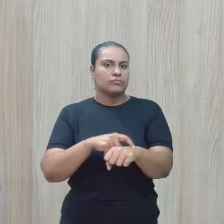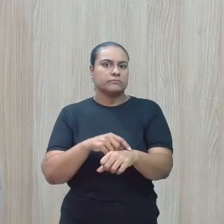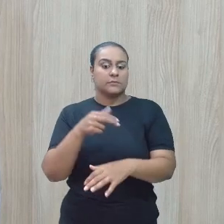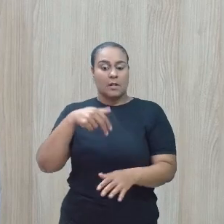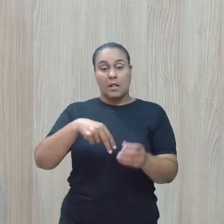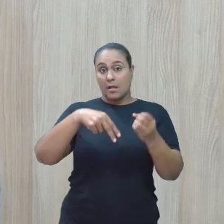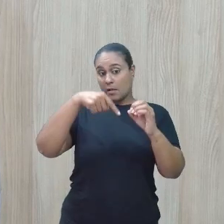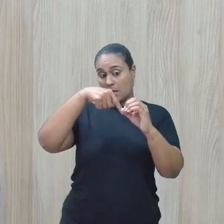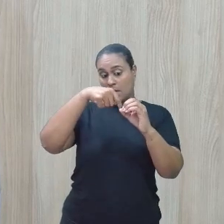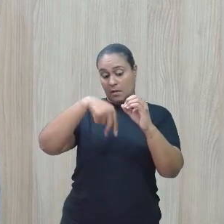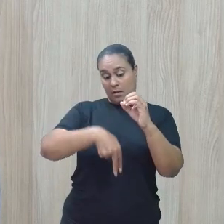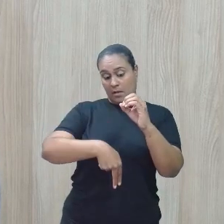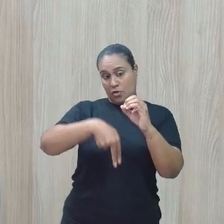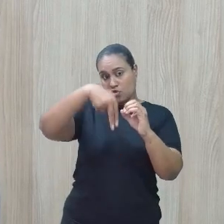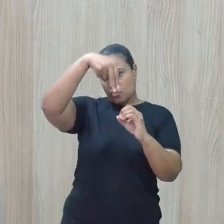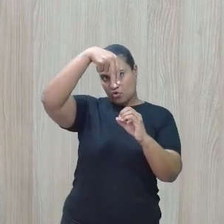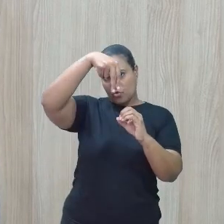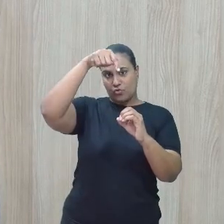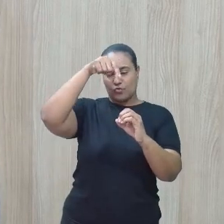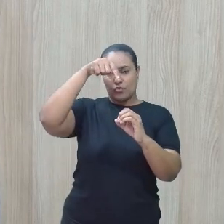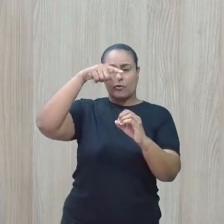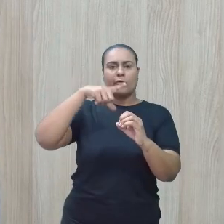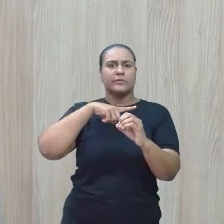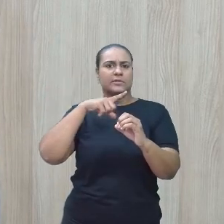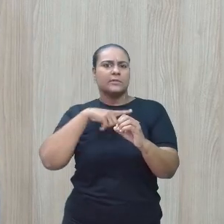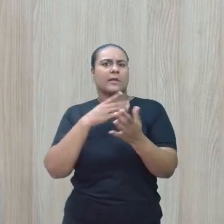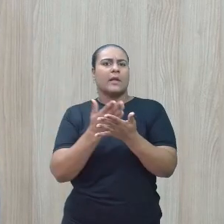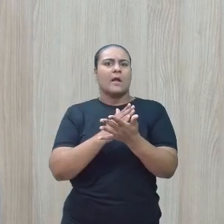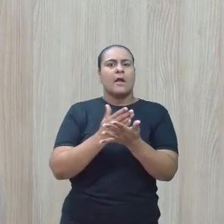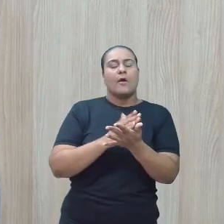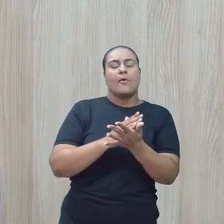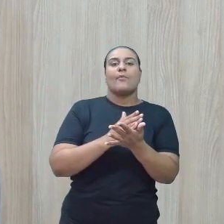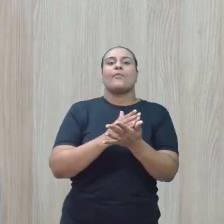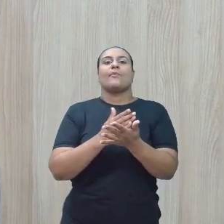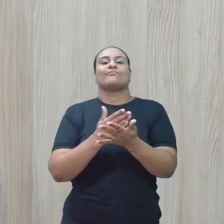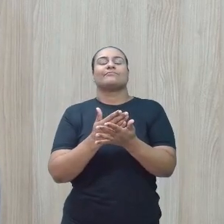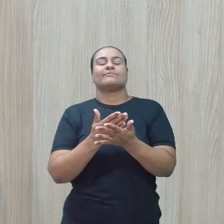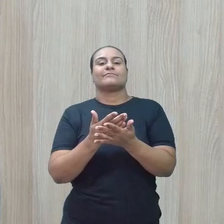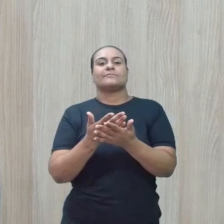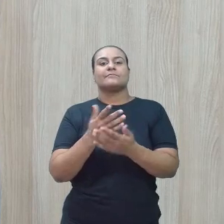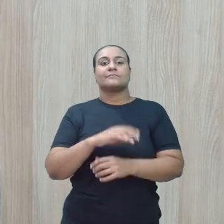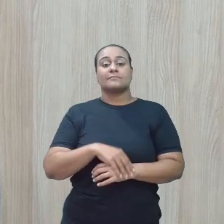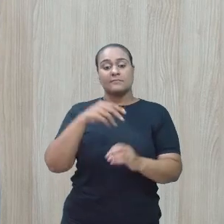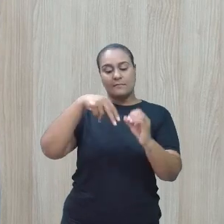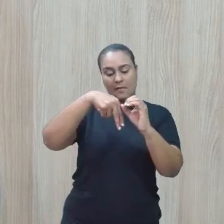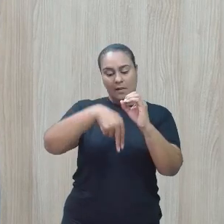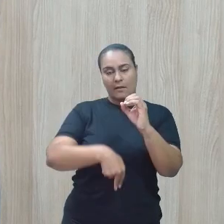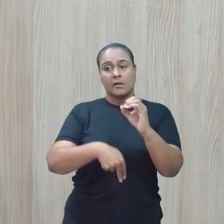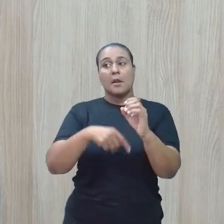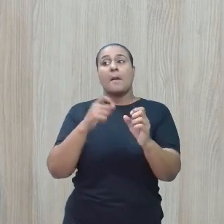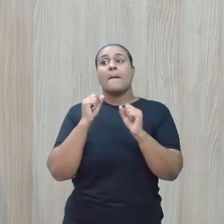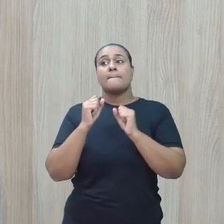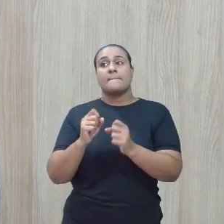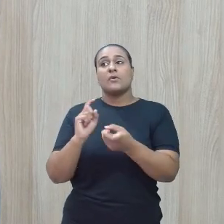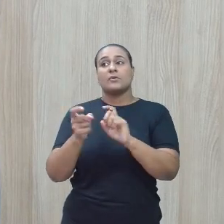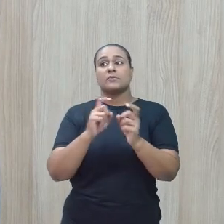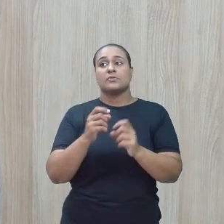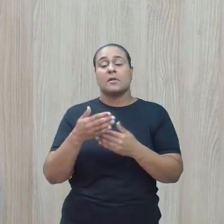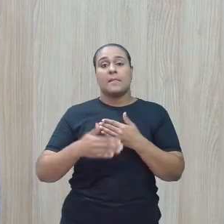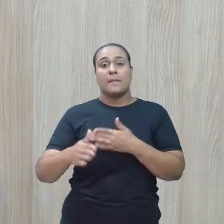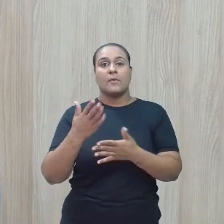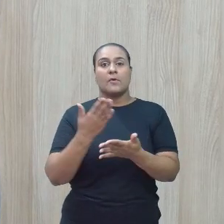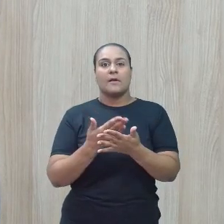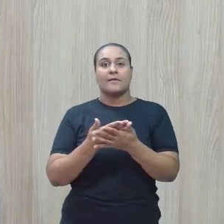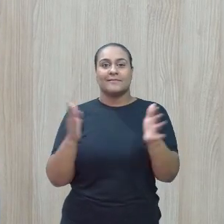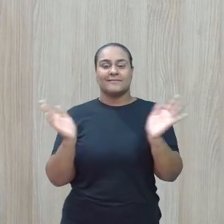norte mesmo tem algumas diferenças de fuso horário em relação aqui ao nordeste, mas isso a gente pode discutir nas próximas aulas.